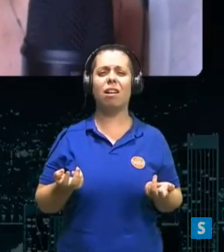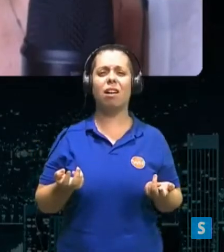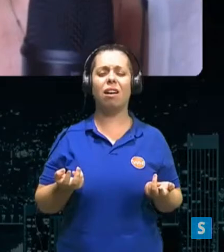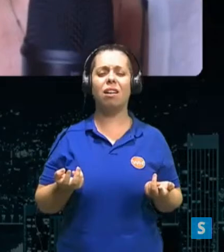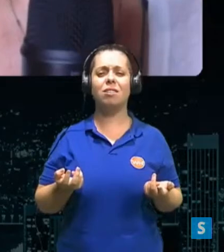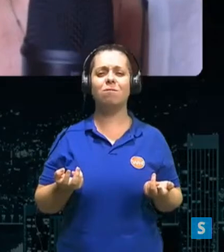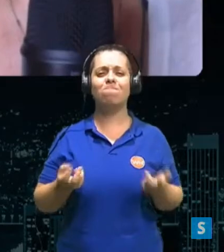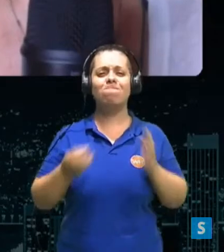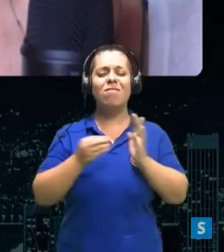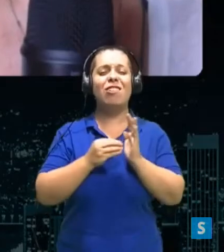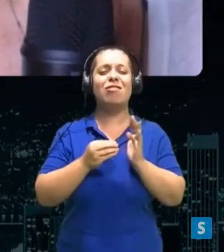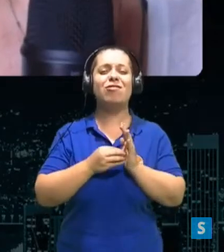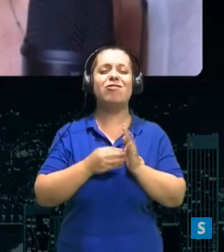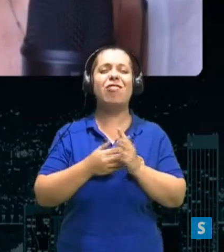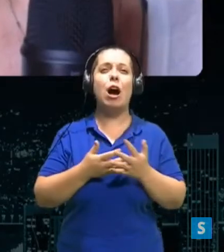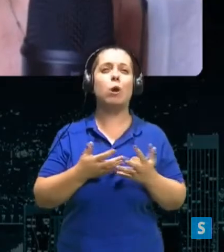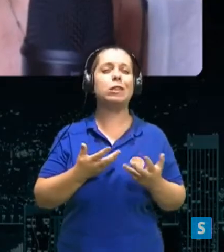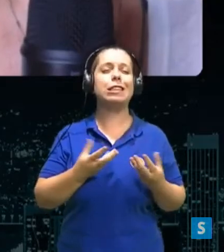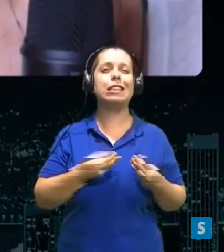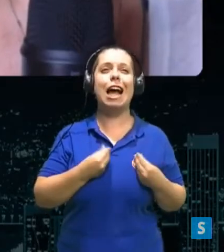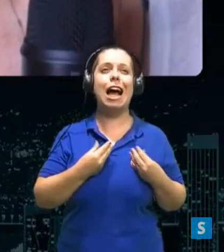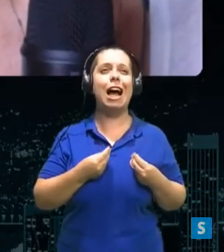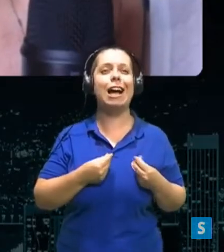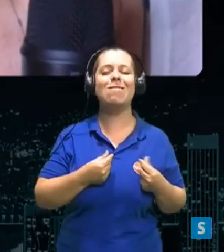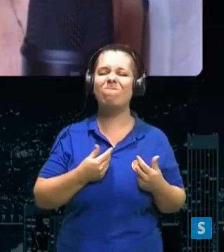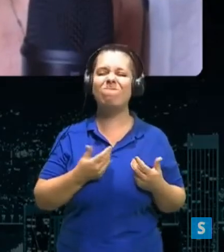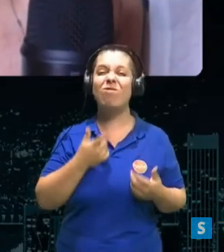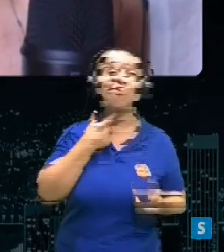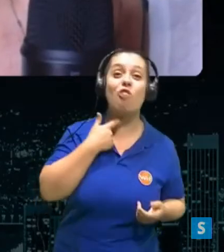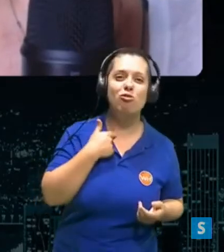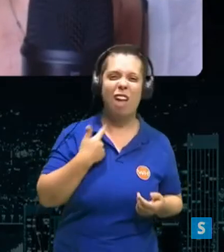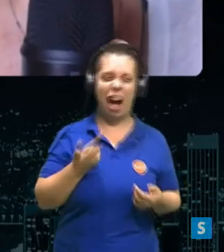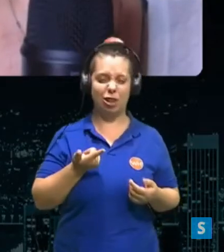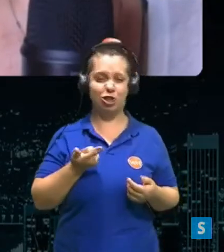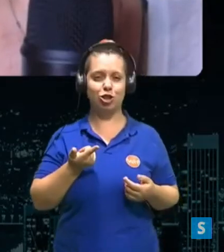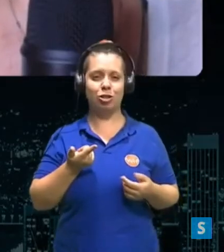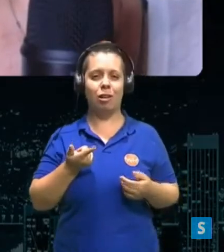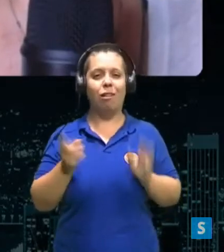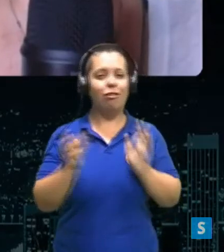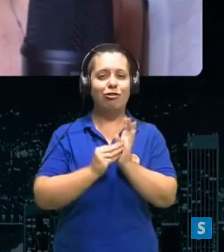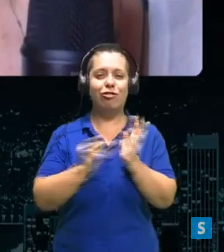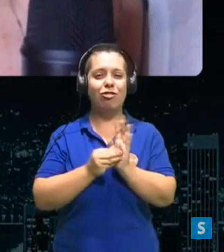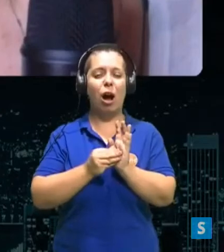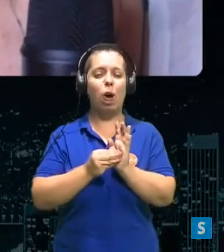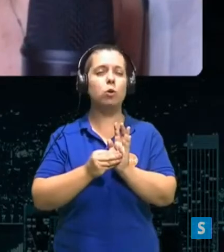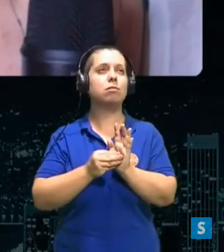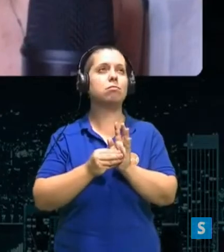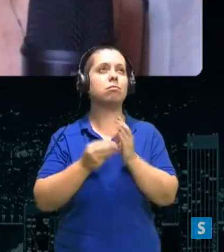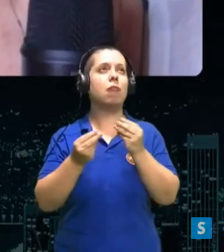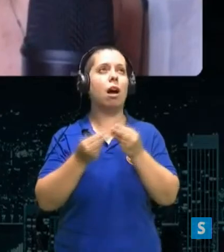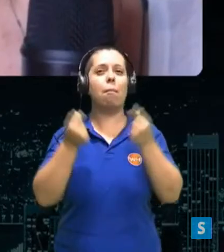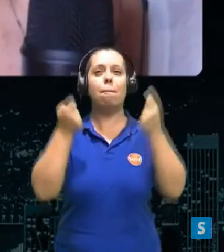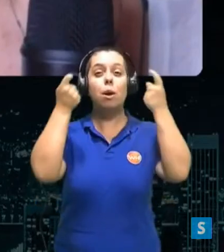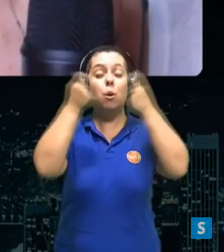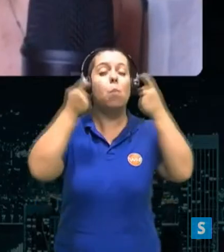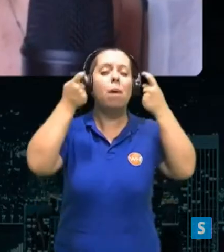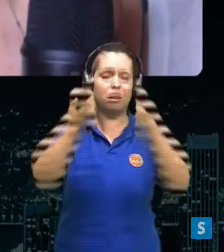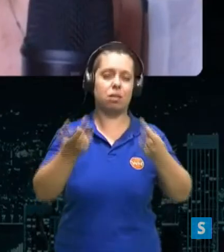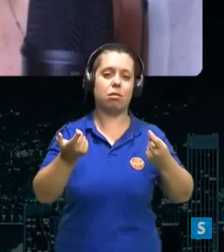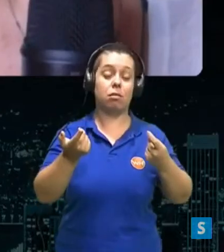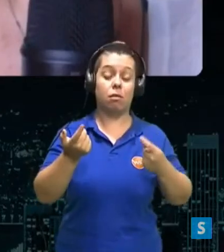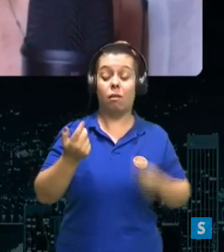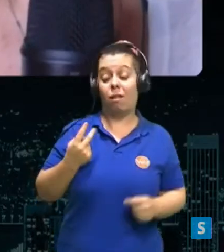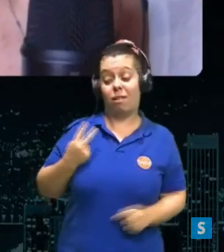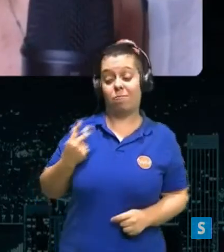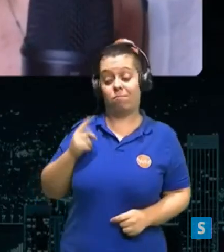coração ali na liderança falta uma preocupação por parte da equipe lá no fundo isso é algo que a gente